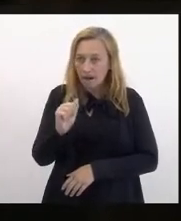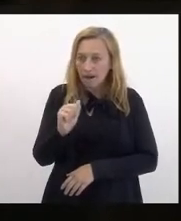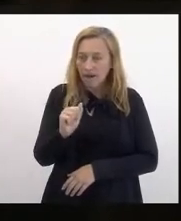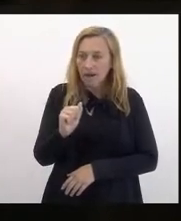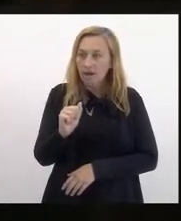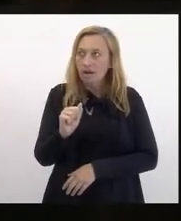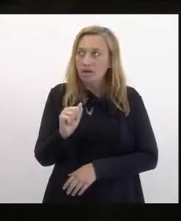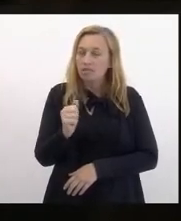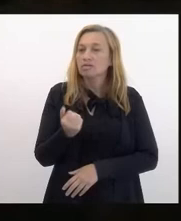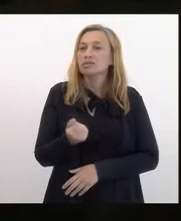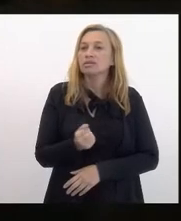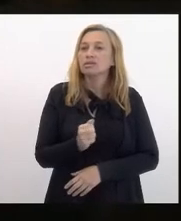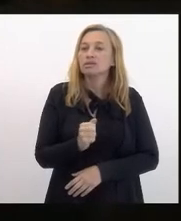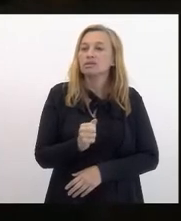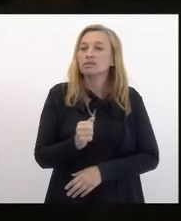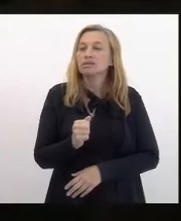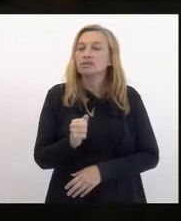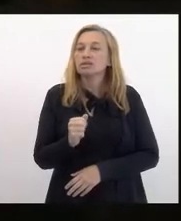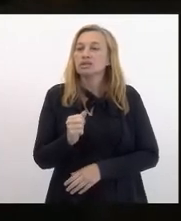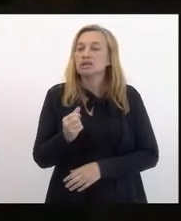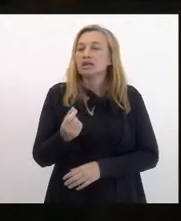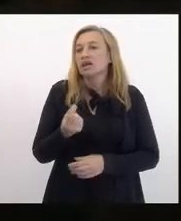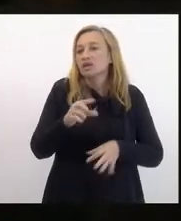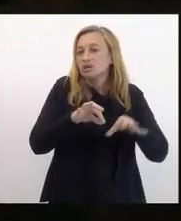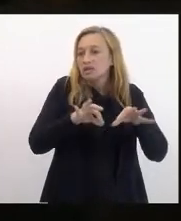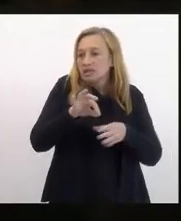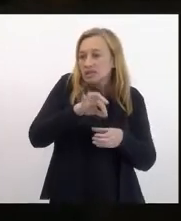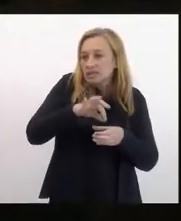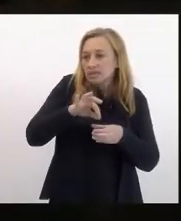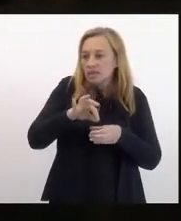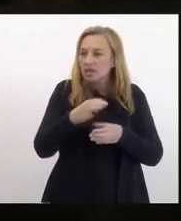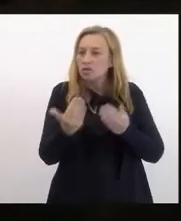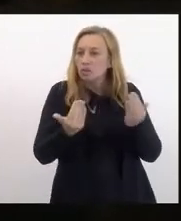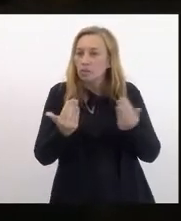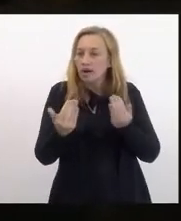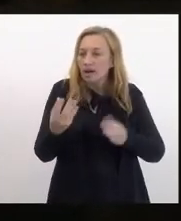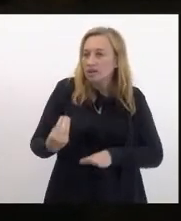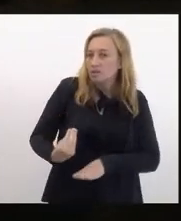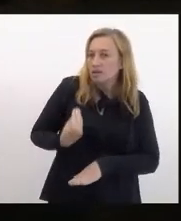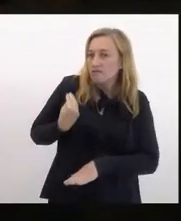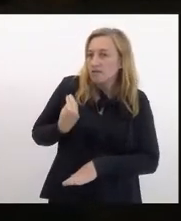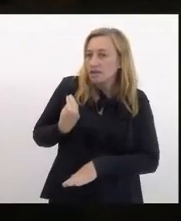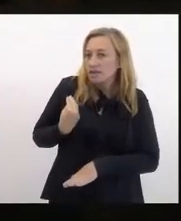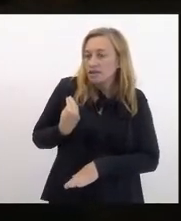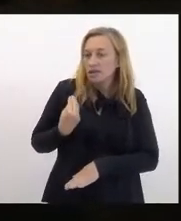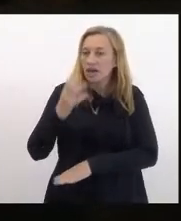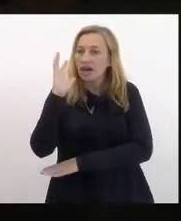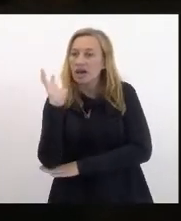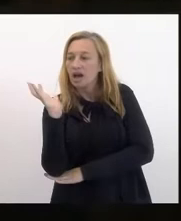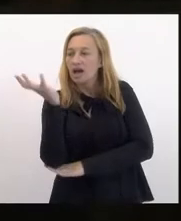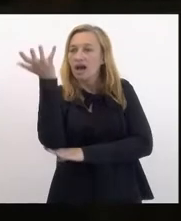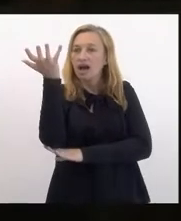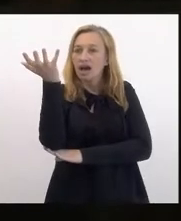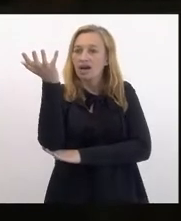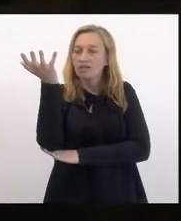Baobá enquanto semente da vida, baobá enquanto árvore